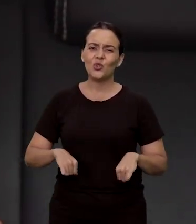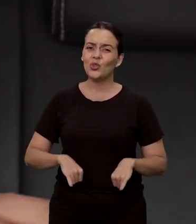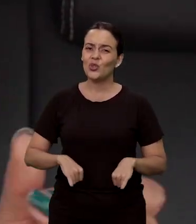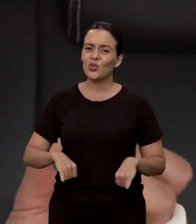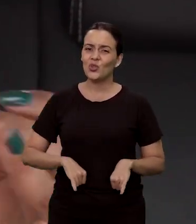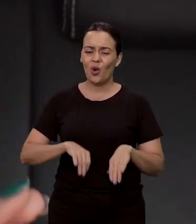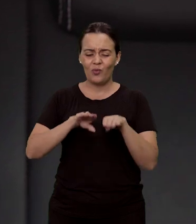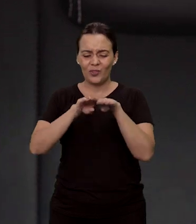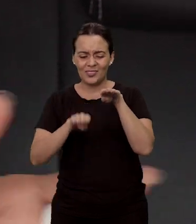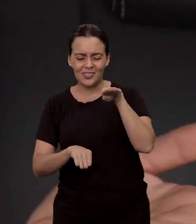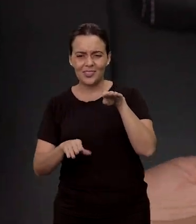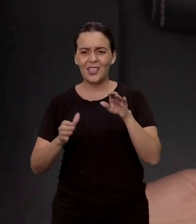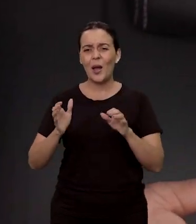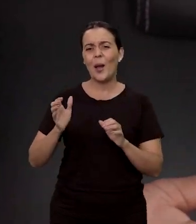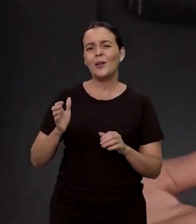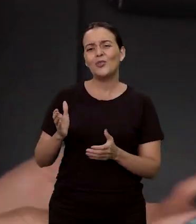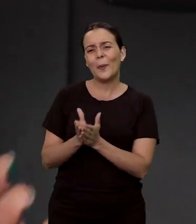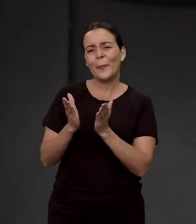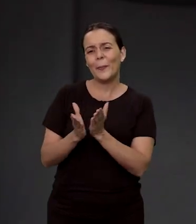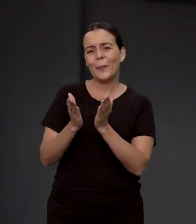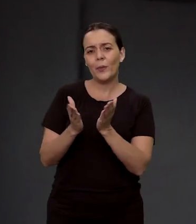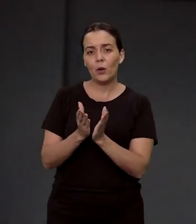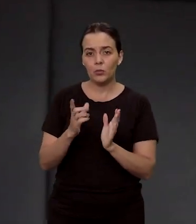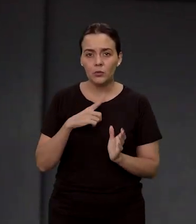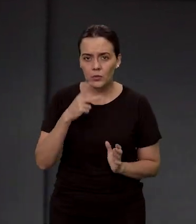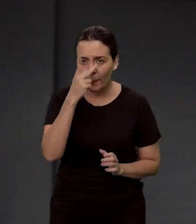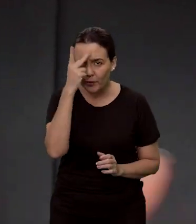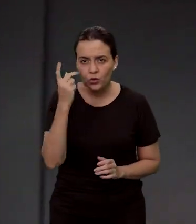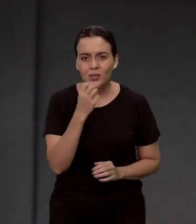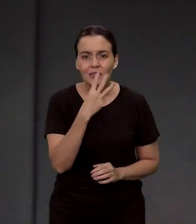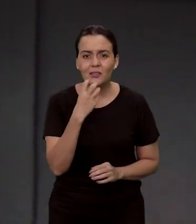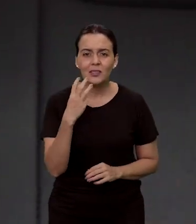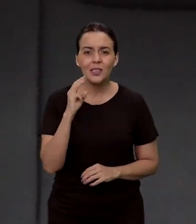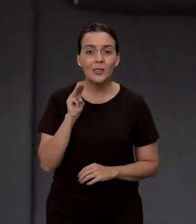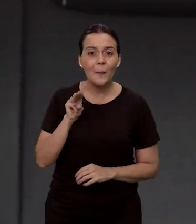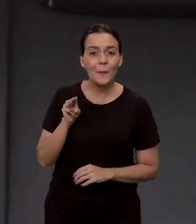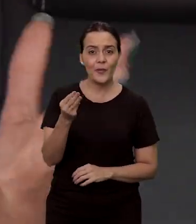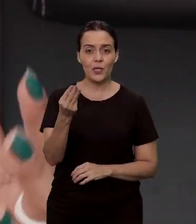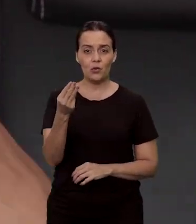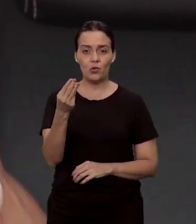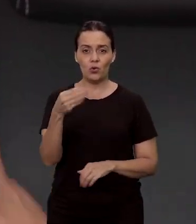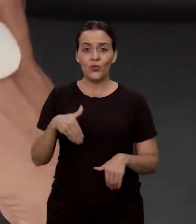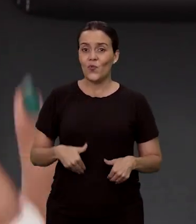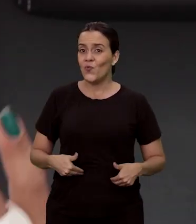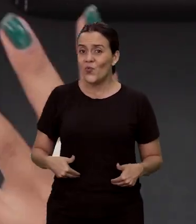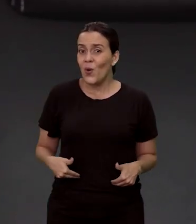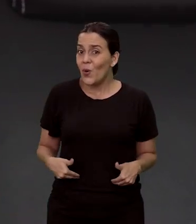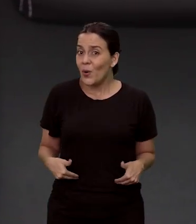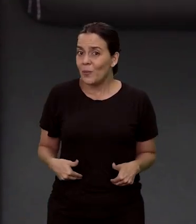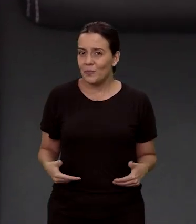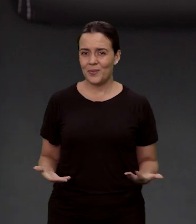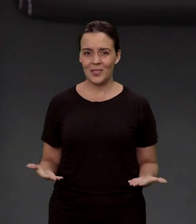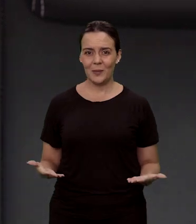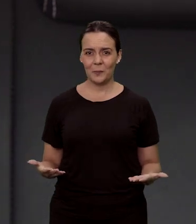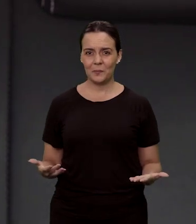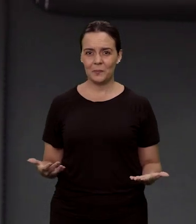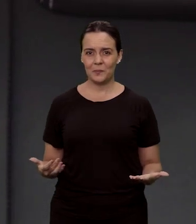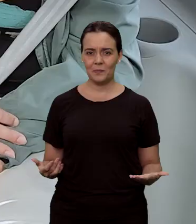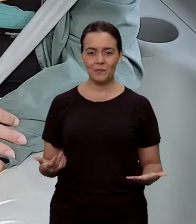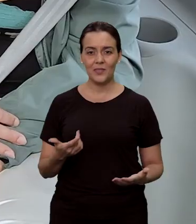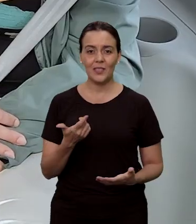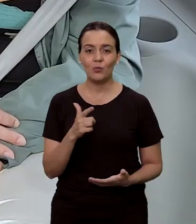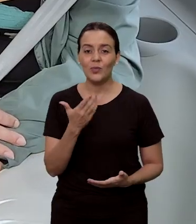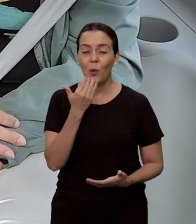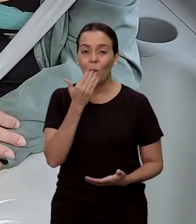com a desigualdade e com a pobreza. A gente tem pessoas passando fome no Brasil. 33 milhões de pessoas não estão fazendo 3 refeições por